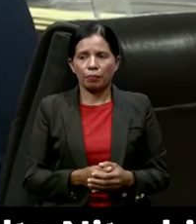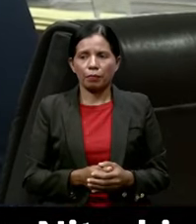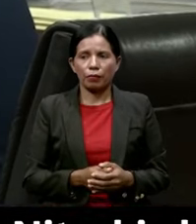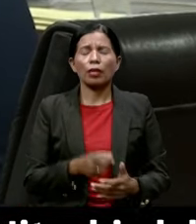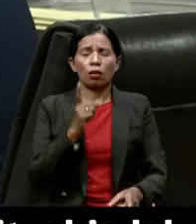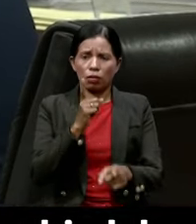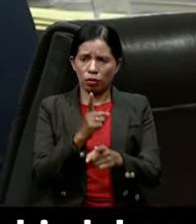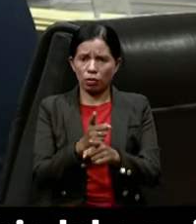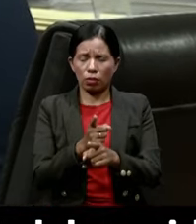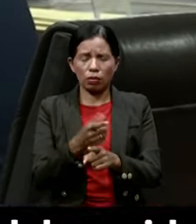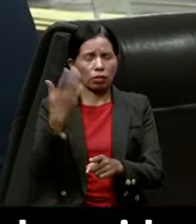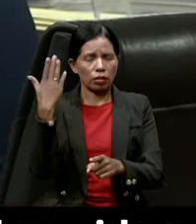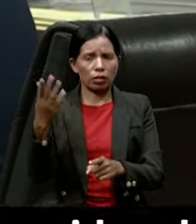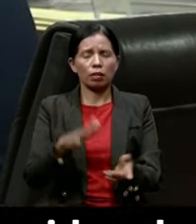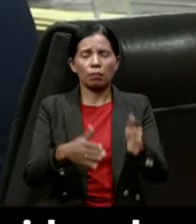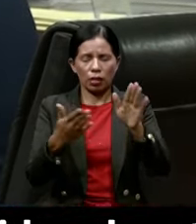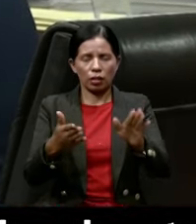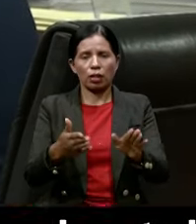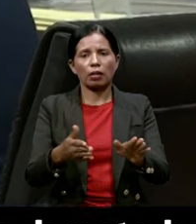Los runi kata kematan destino maromak nian.